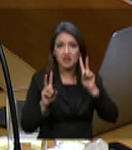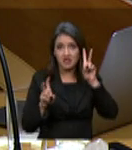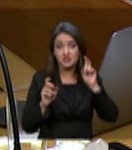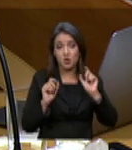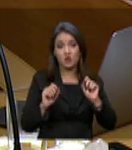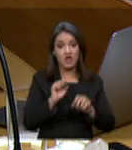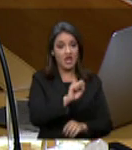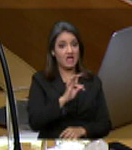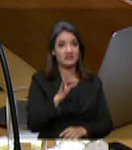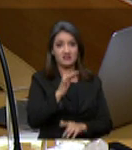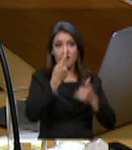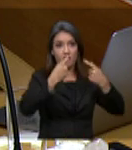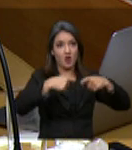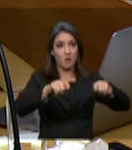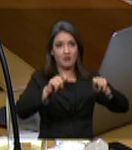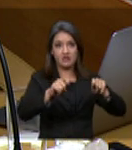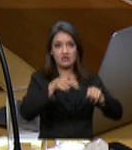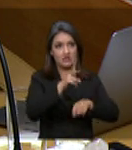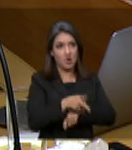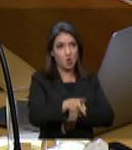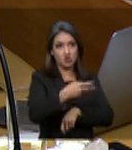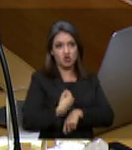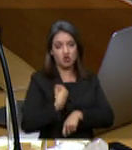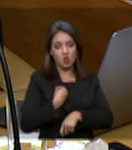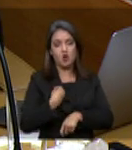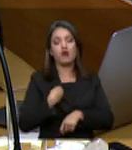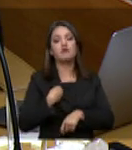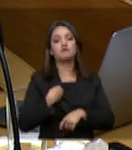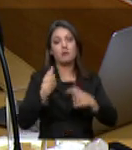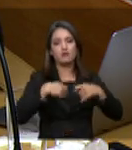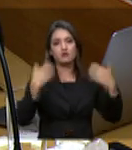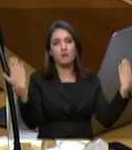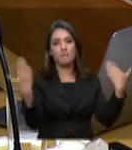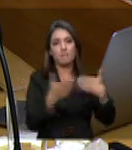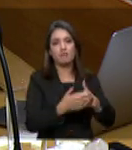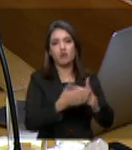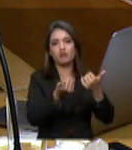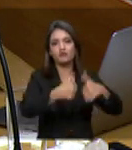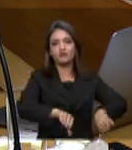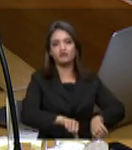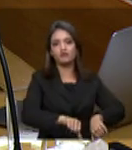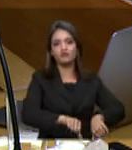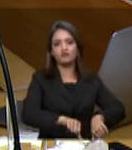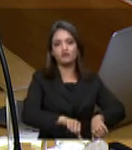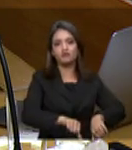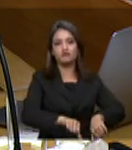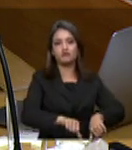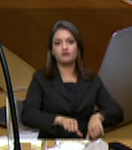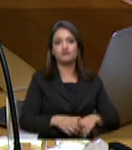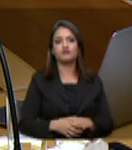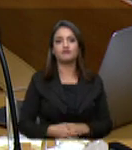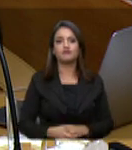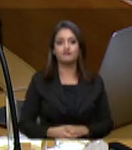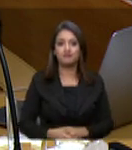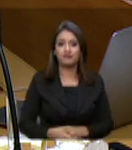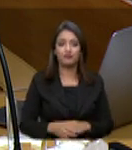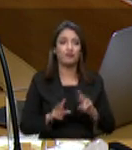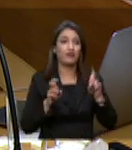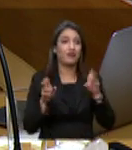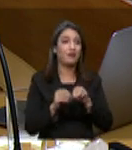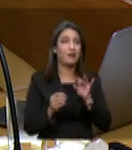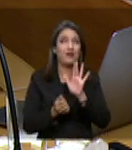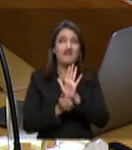disso O Supremo não precisa existir ele deve ser extinto fora uma